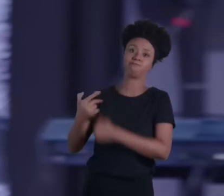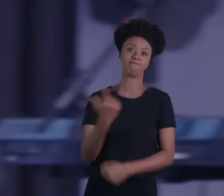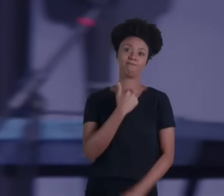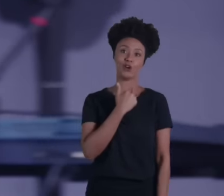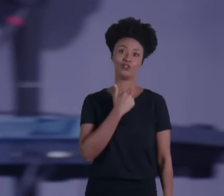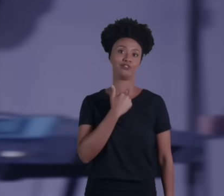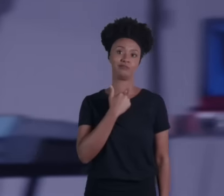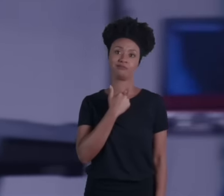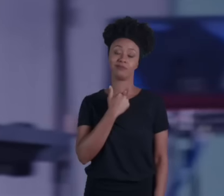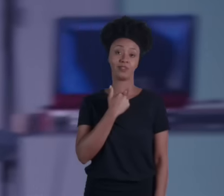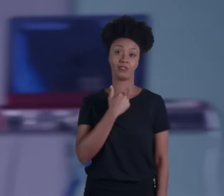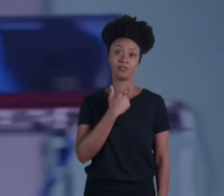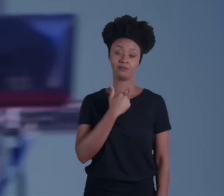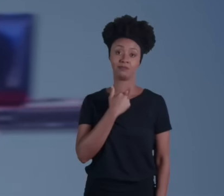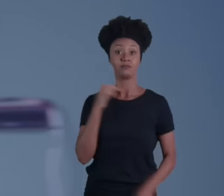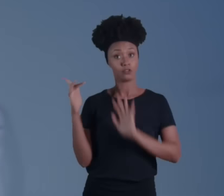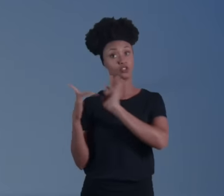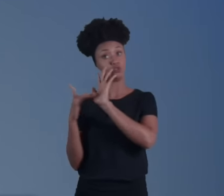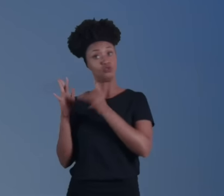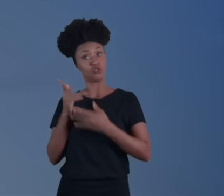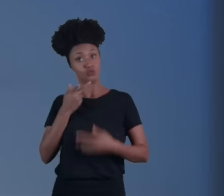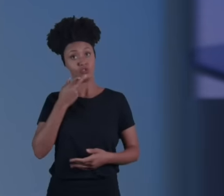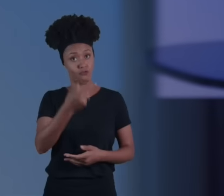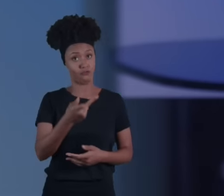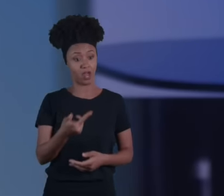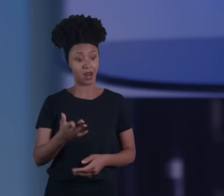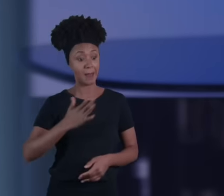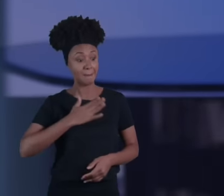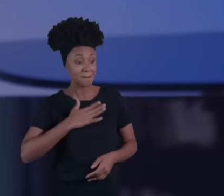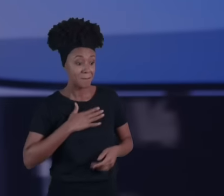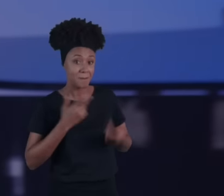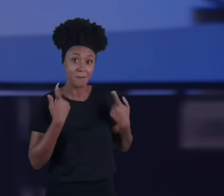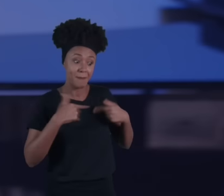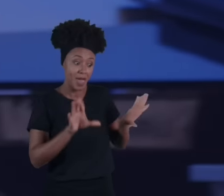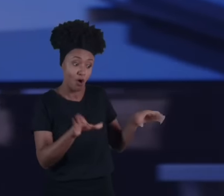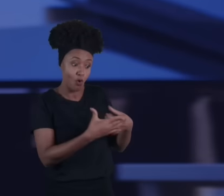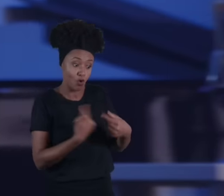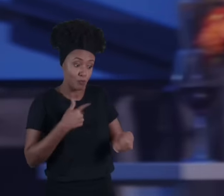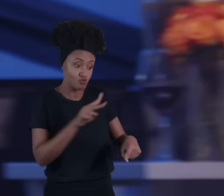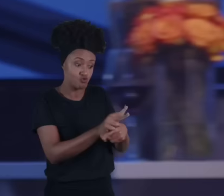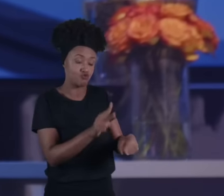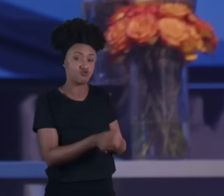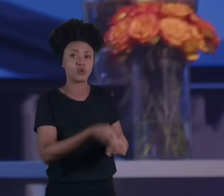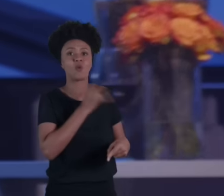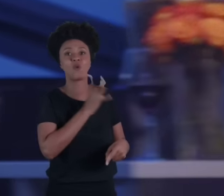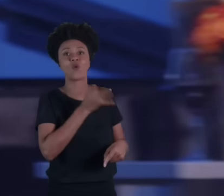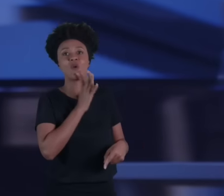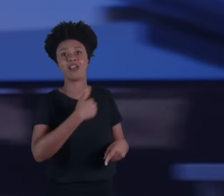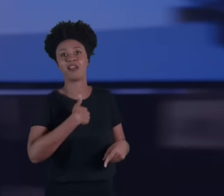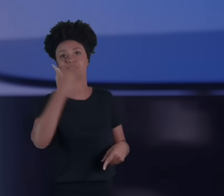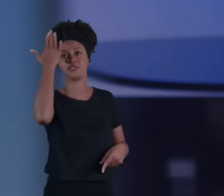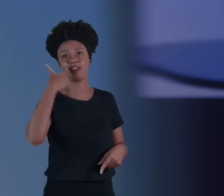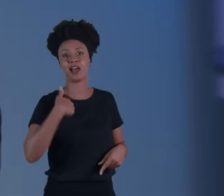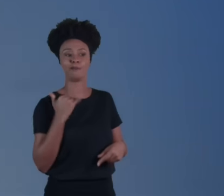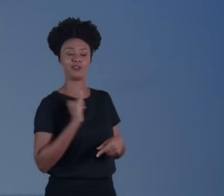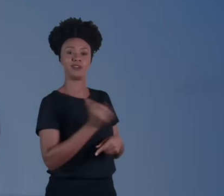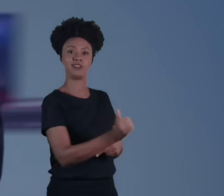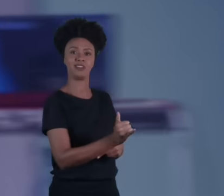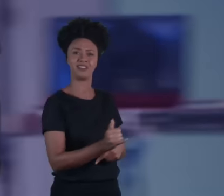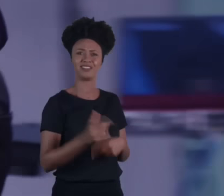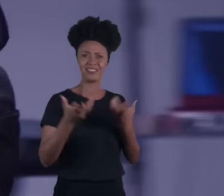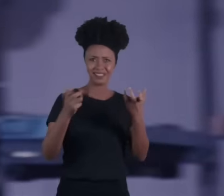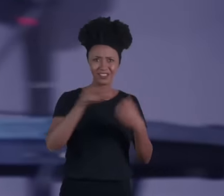As minhas ovelhas ouvem a minha voz. Quem aqui é ovelha de Jesus? Diga assim: